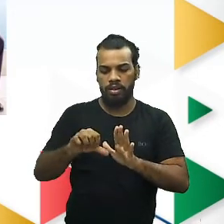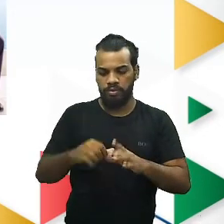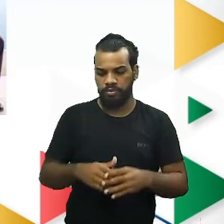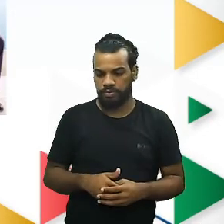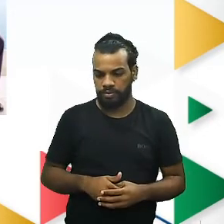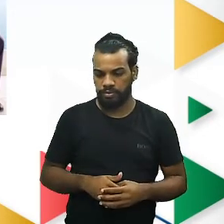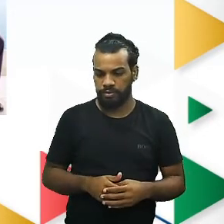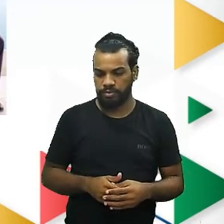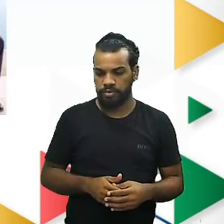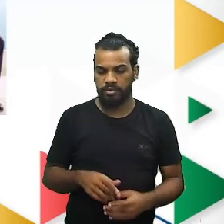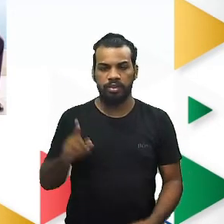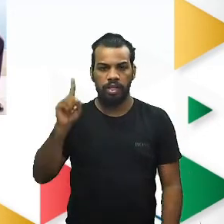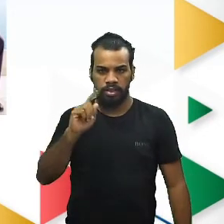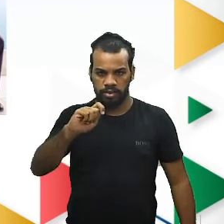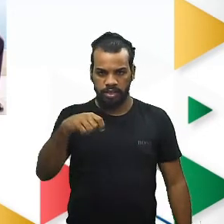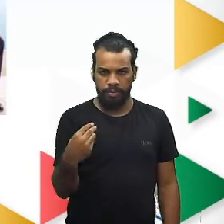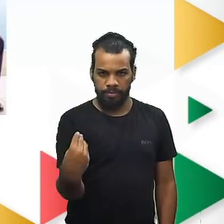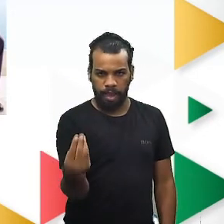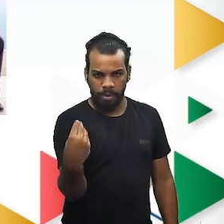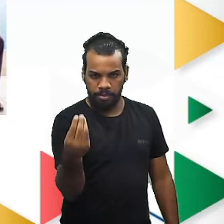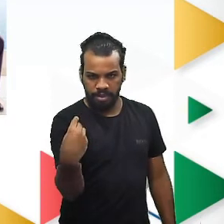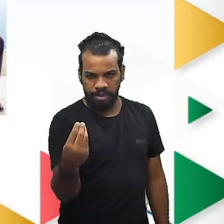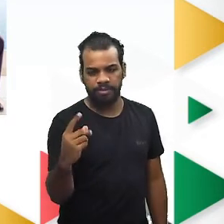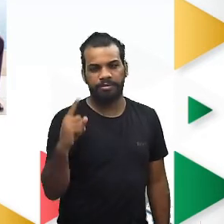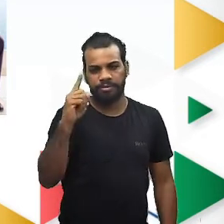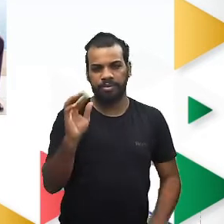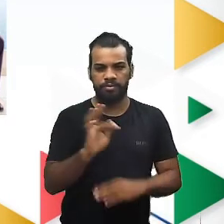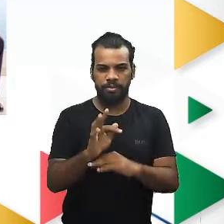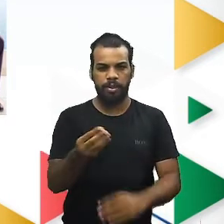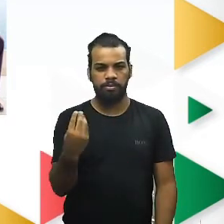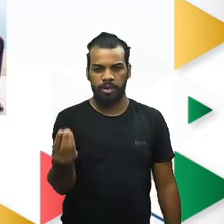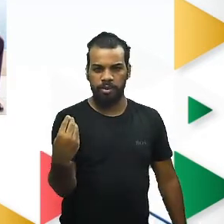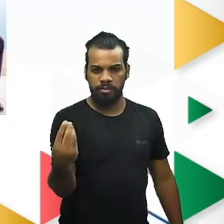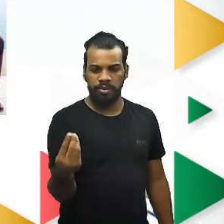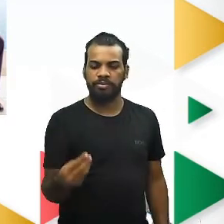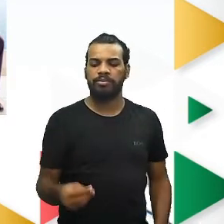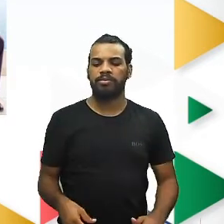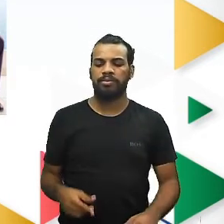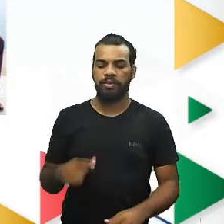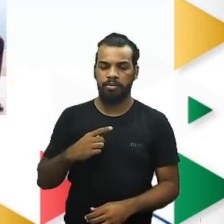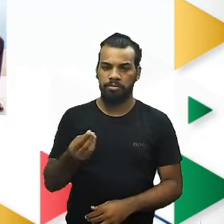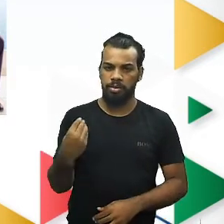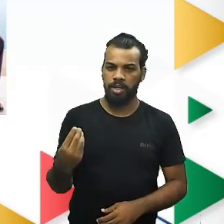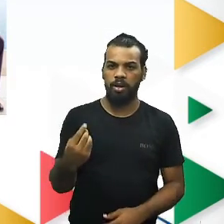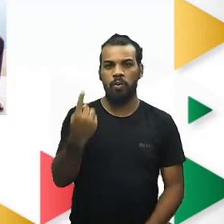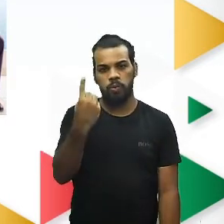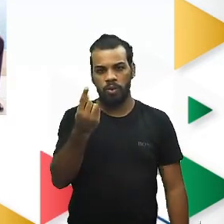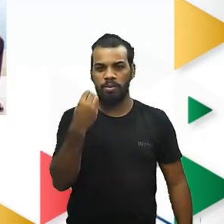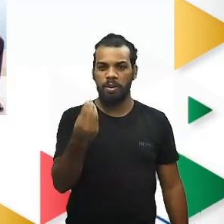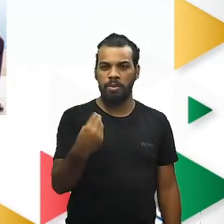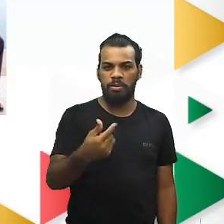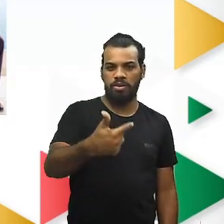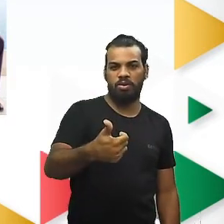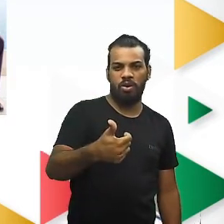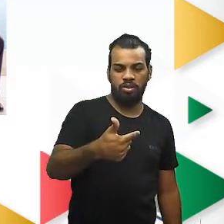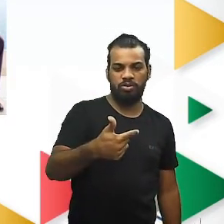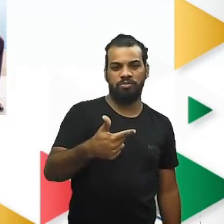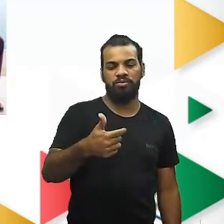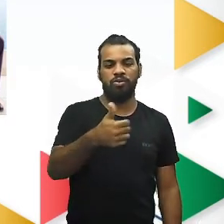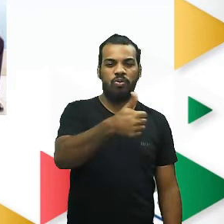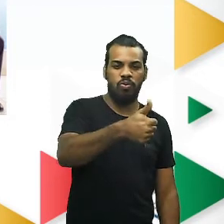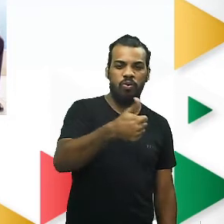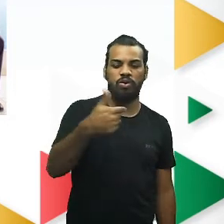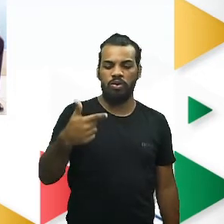Mamma Mia, que já é mais recente, né? Que tem Mamma Mia 1 e 2, que é divertidíssima. O Mamma Mia 1